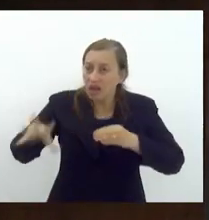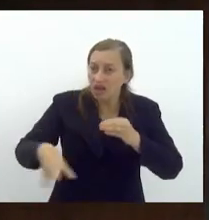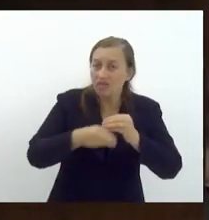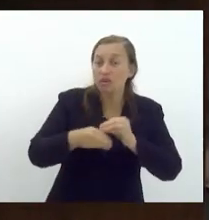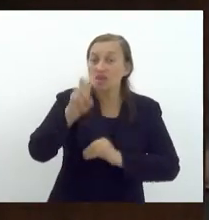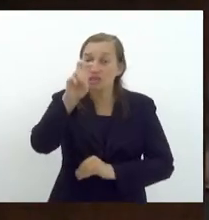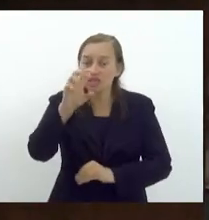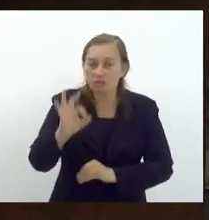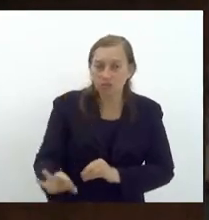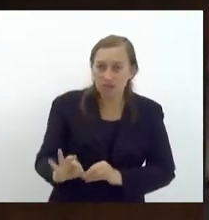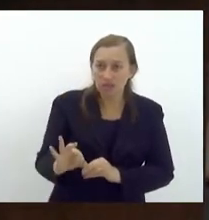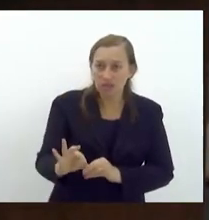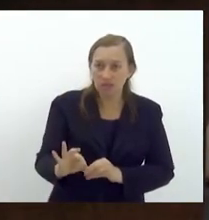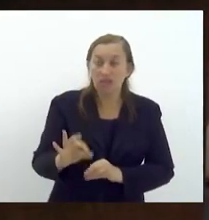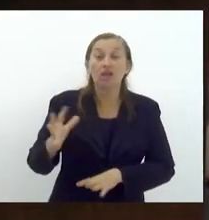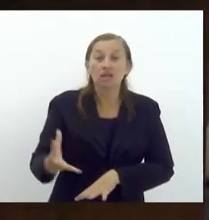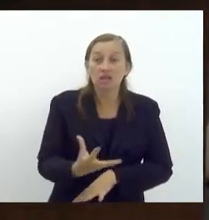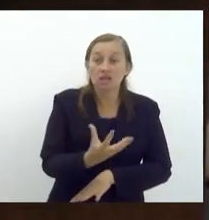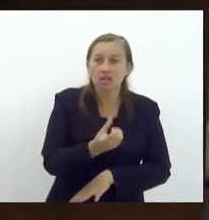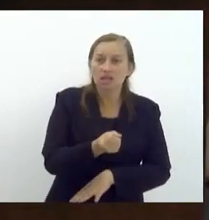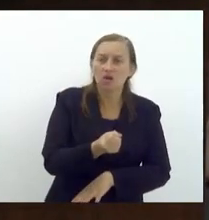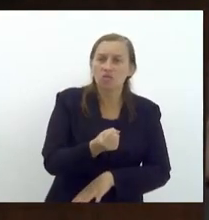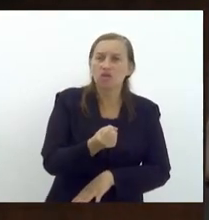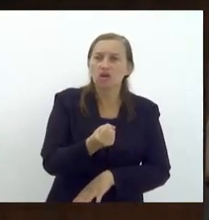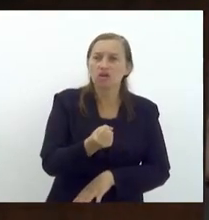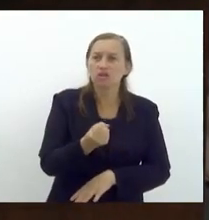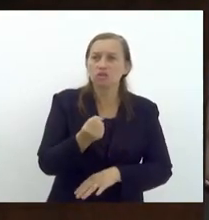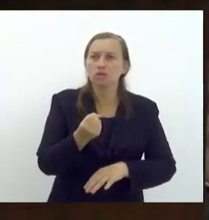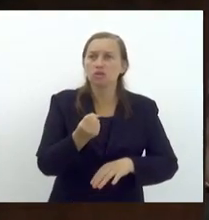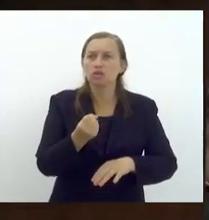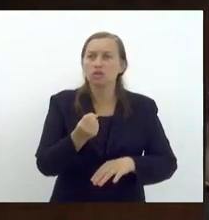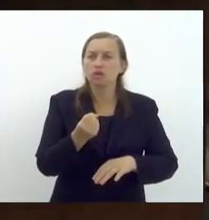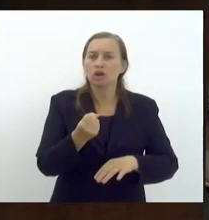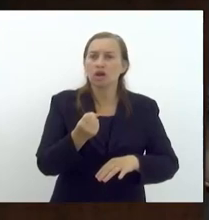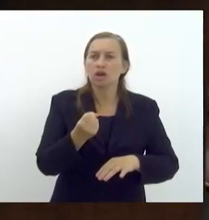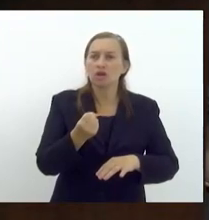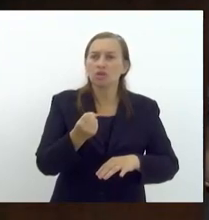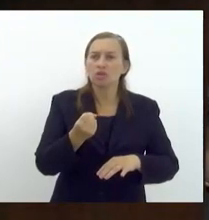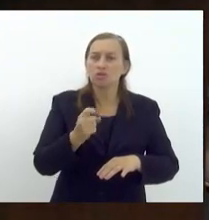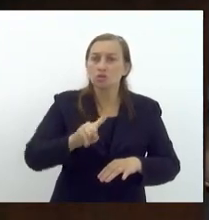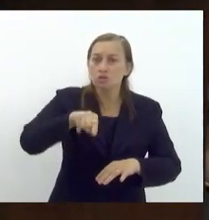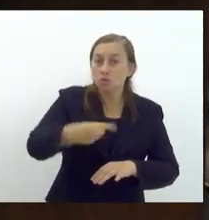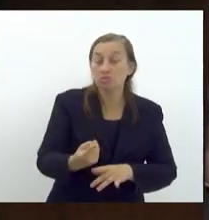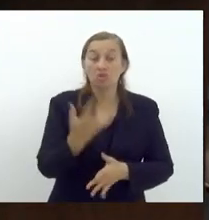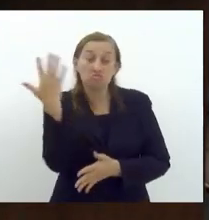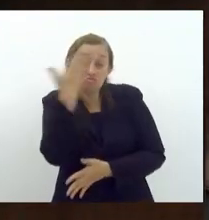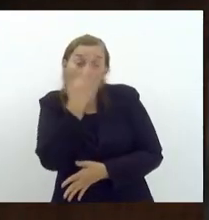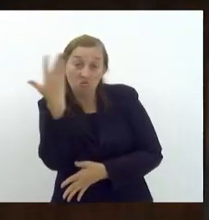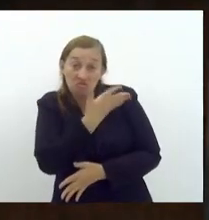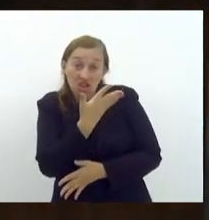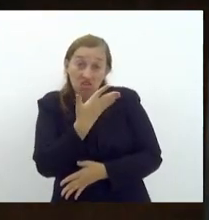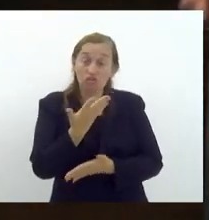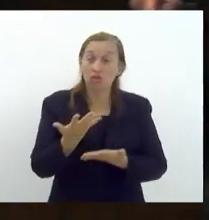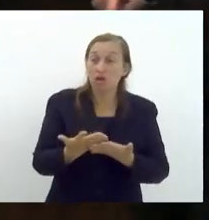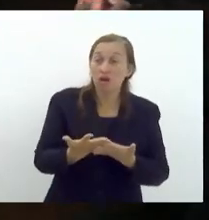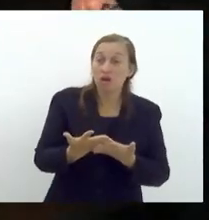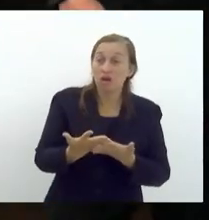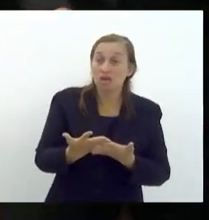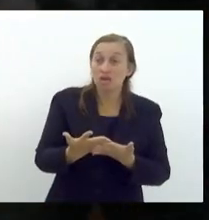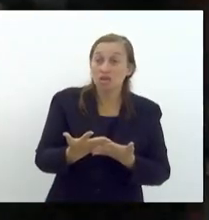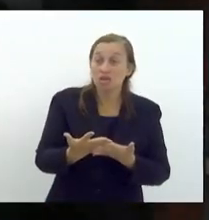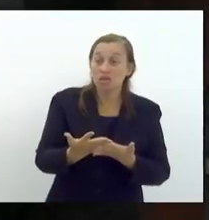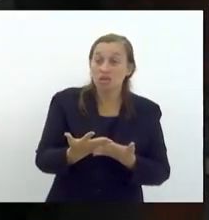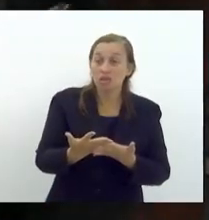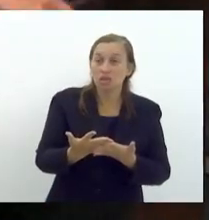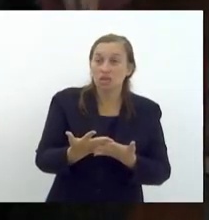do 5% ressalvando o superávit então eu não vejo óbice nenhum de que se